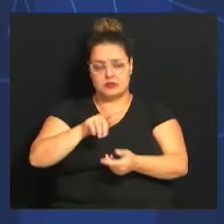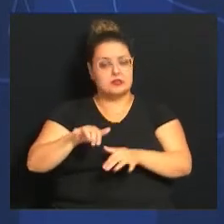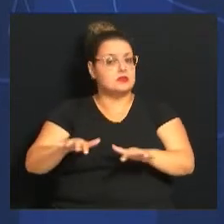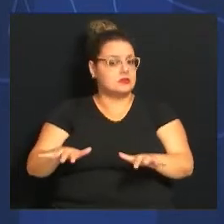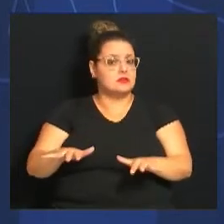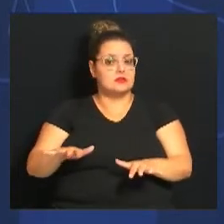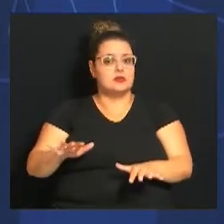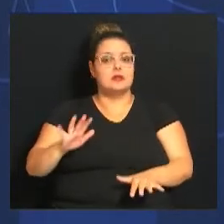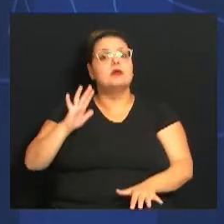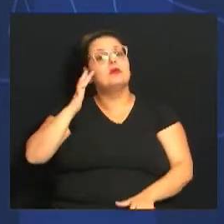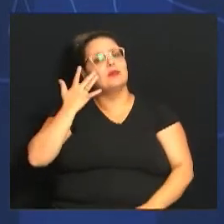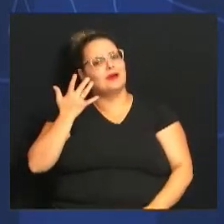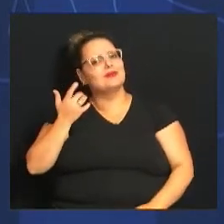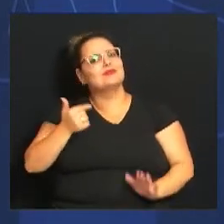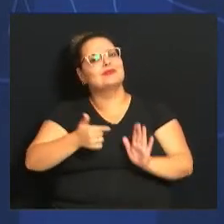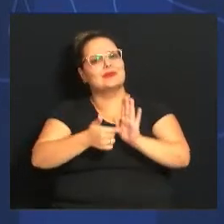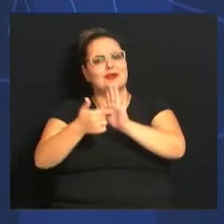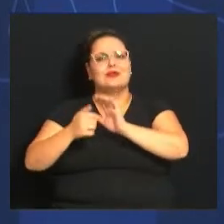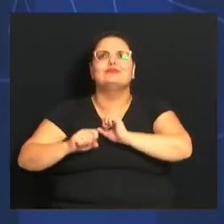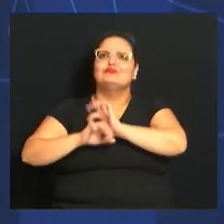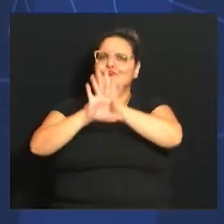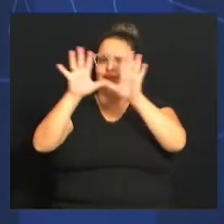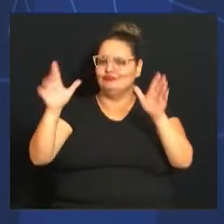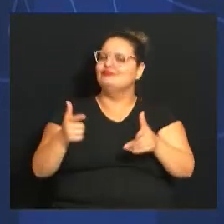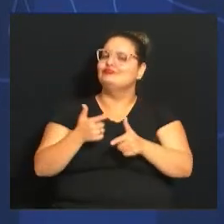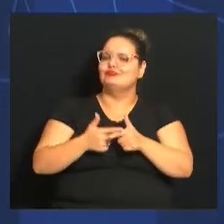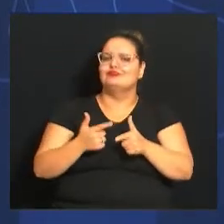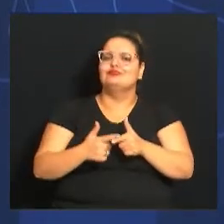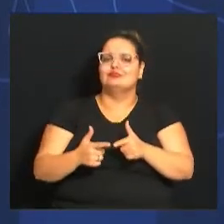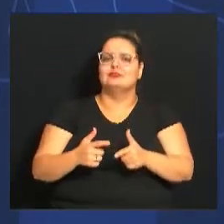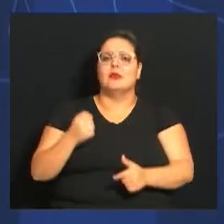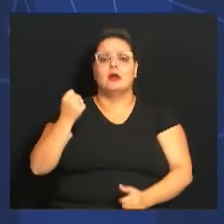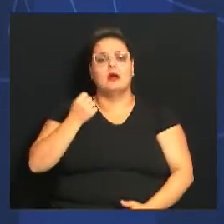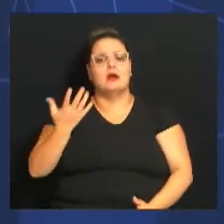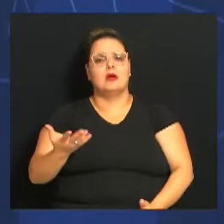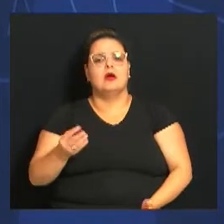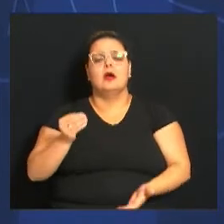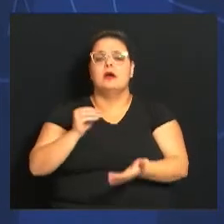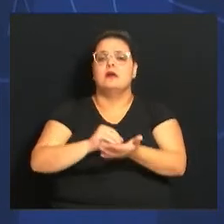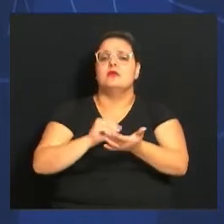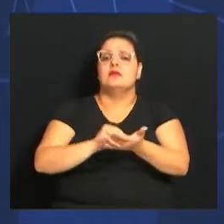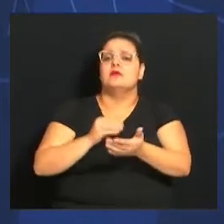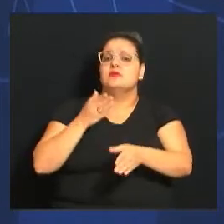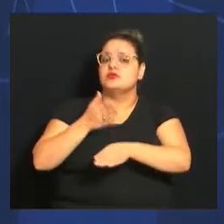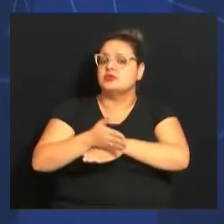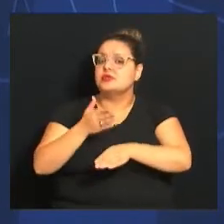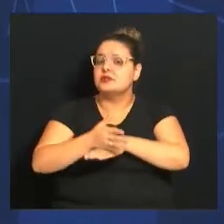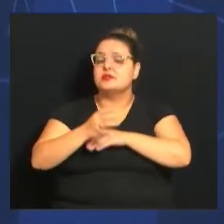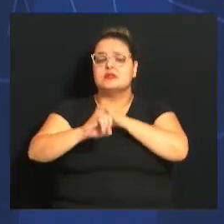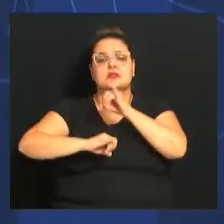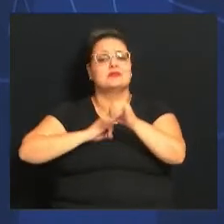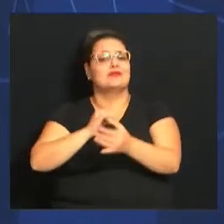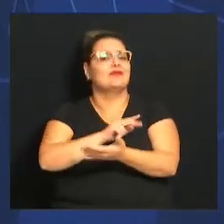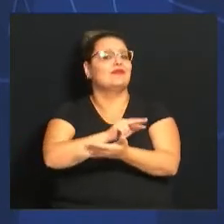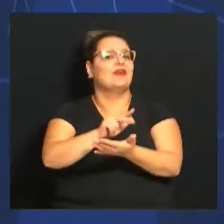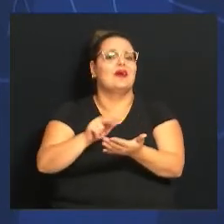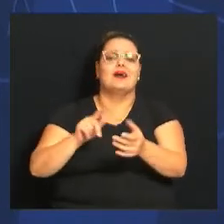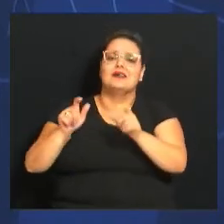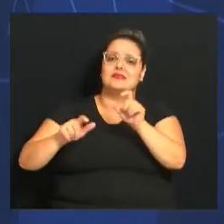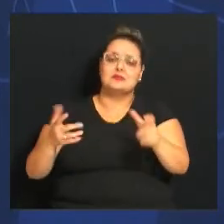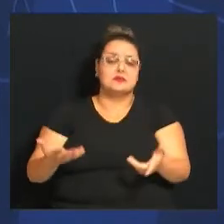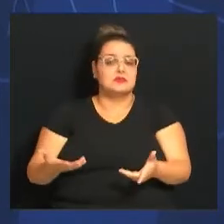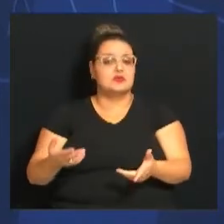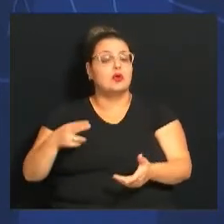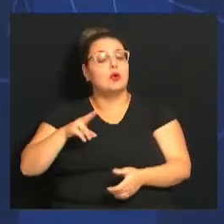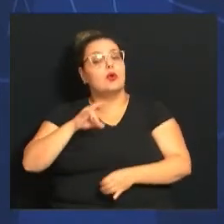ela evidenciou alguns problemas que nós temos. Então, falta de acesso à internet para milhões de pessoas, ou uma